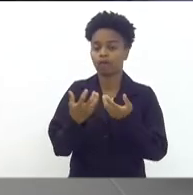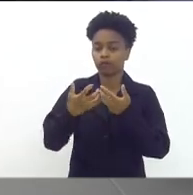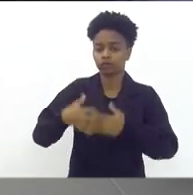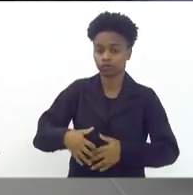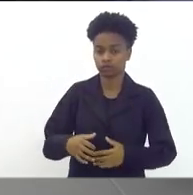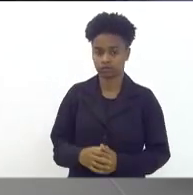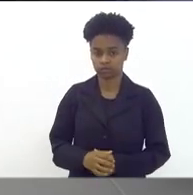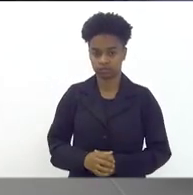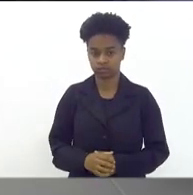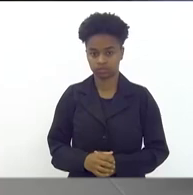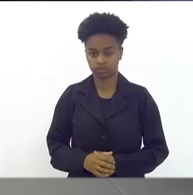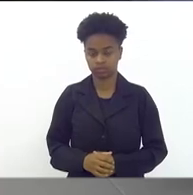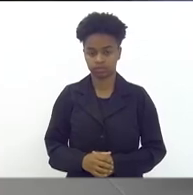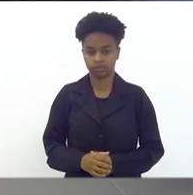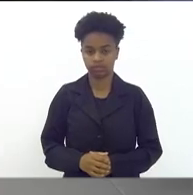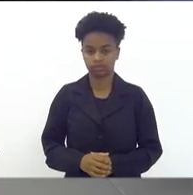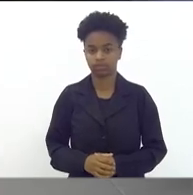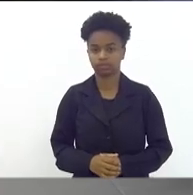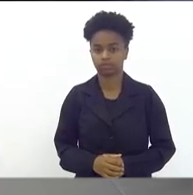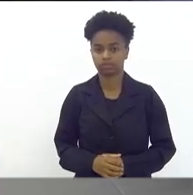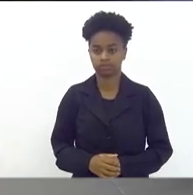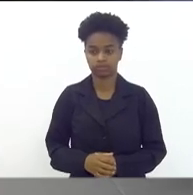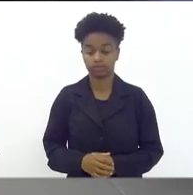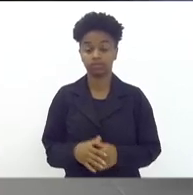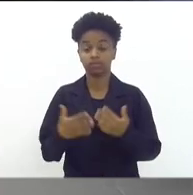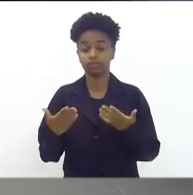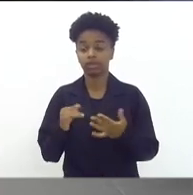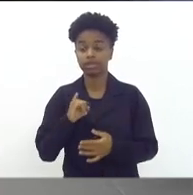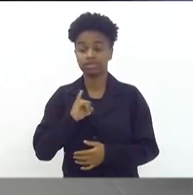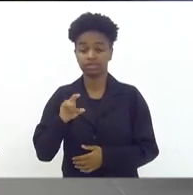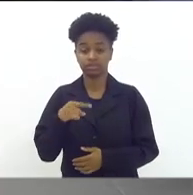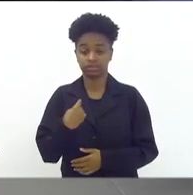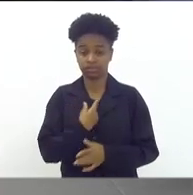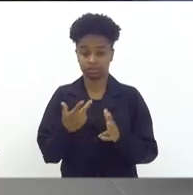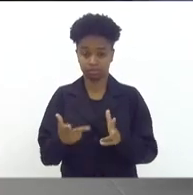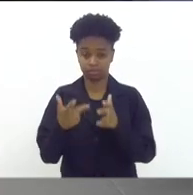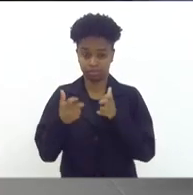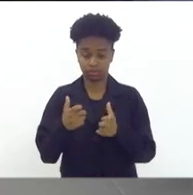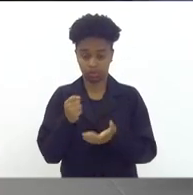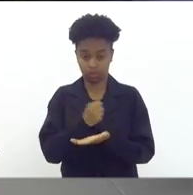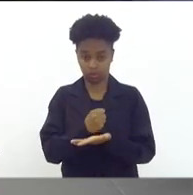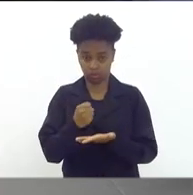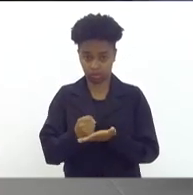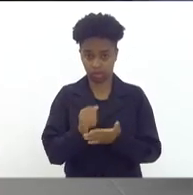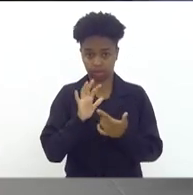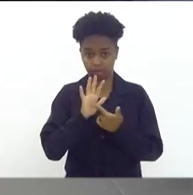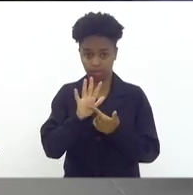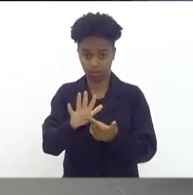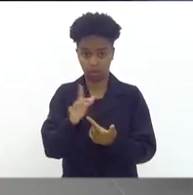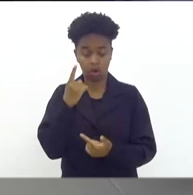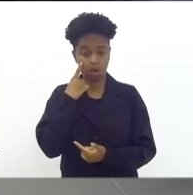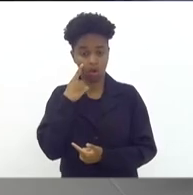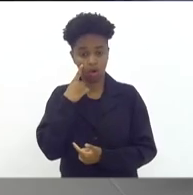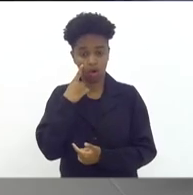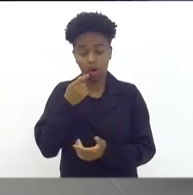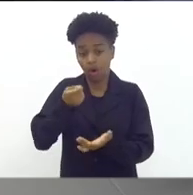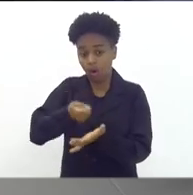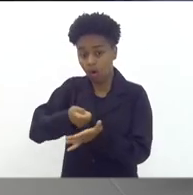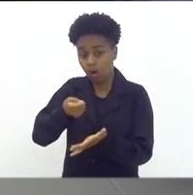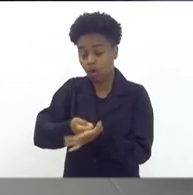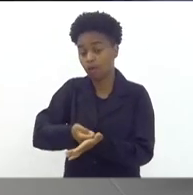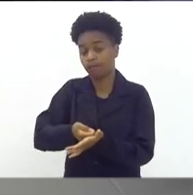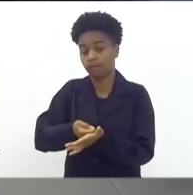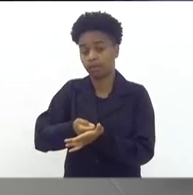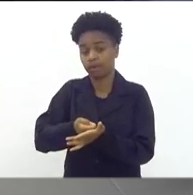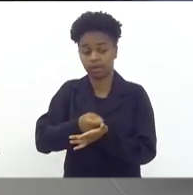é se a gente pegar ainda o contrato ela diz o seguinte obriga sair ainda concessionária atender